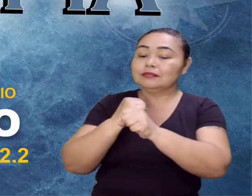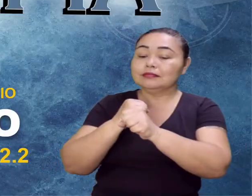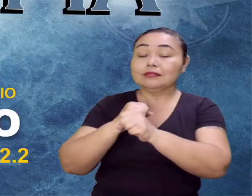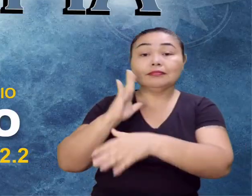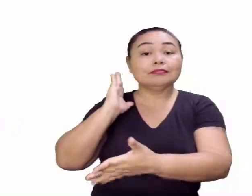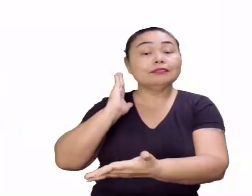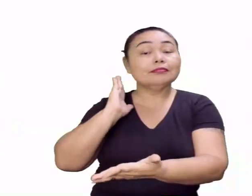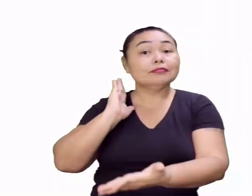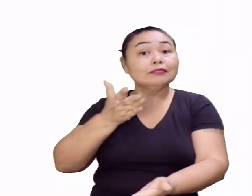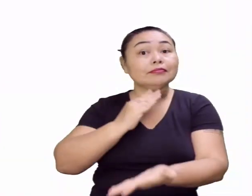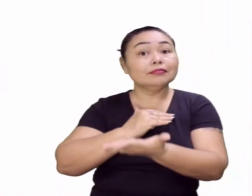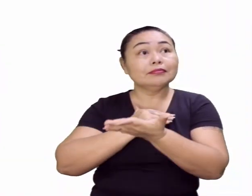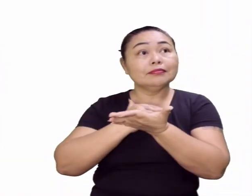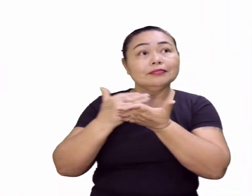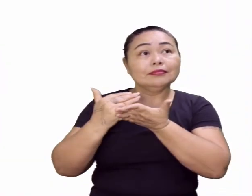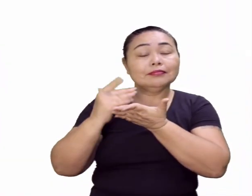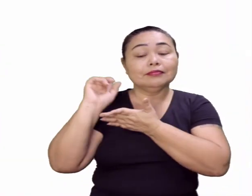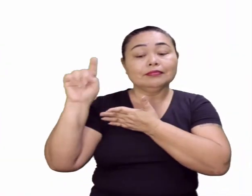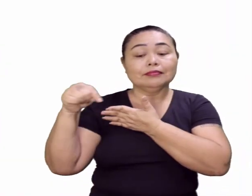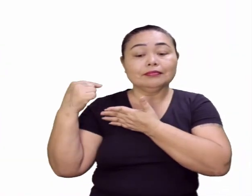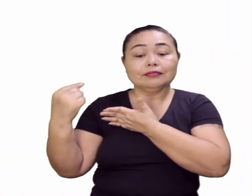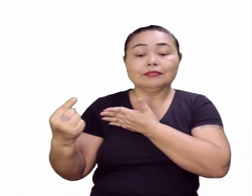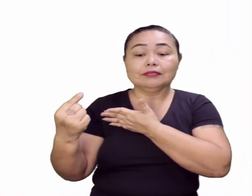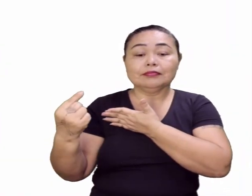já começou, né? Começou a aula